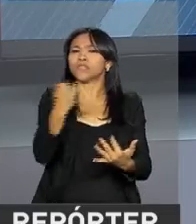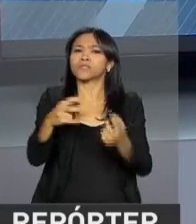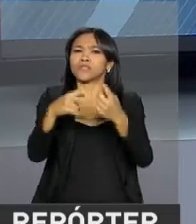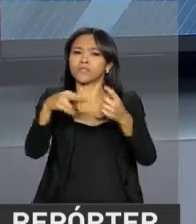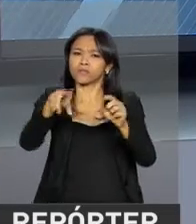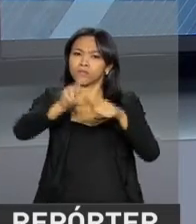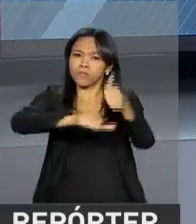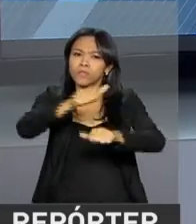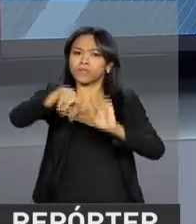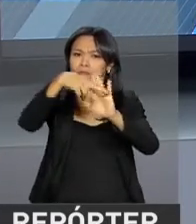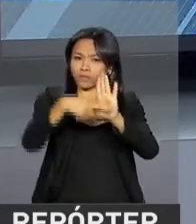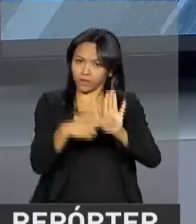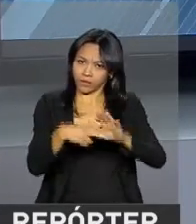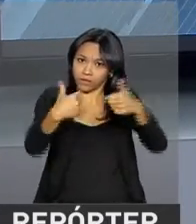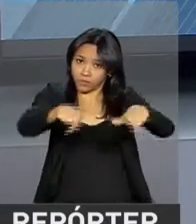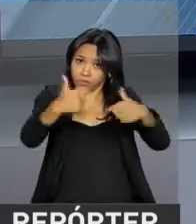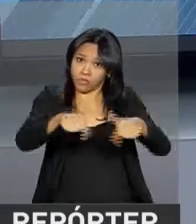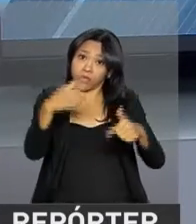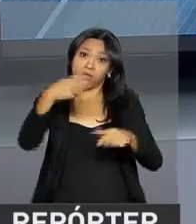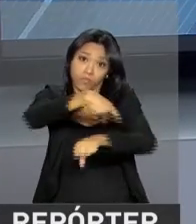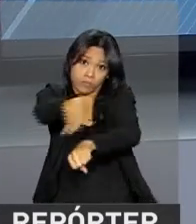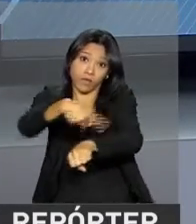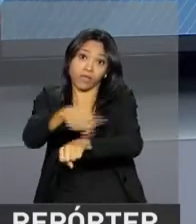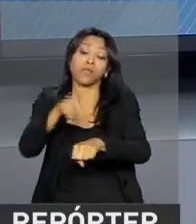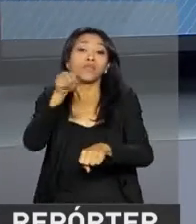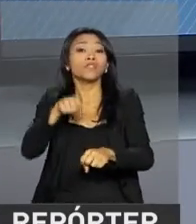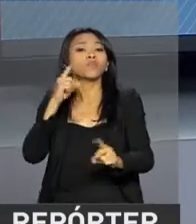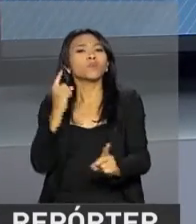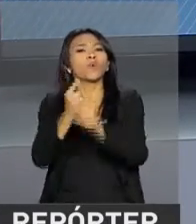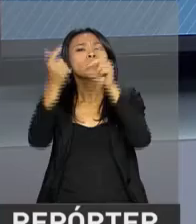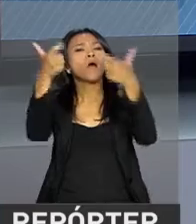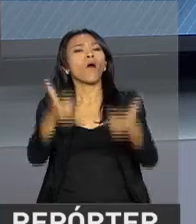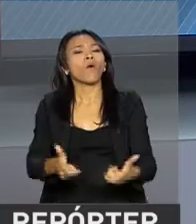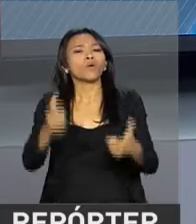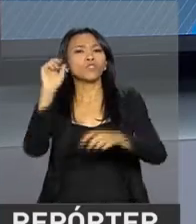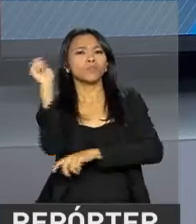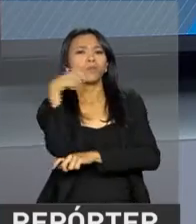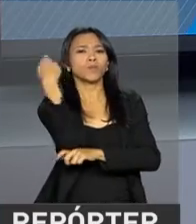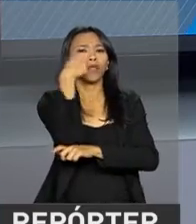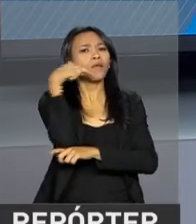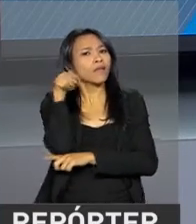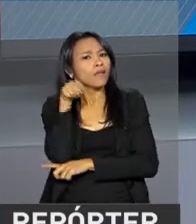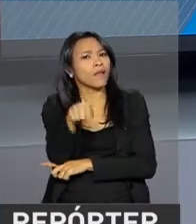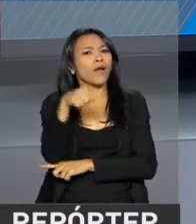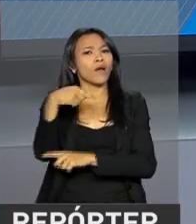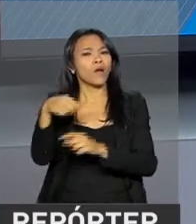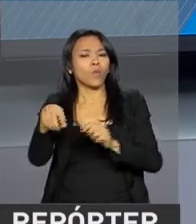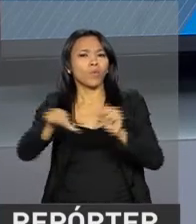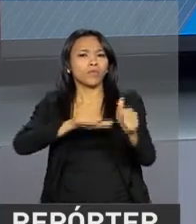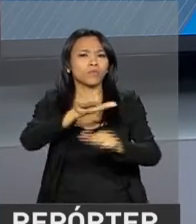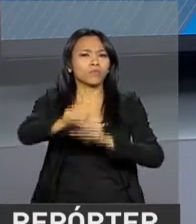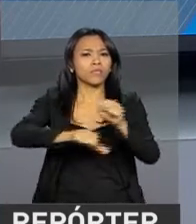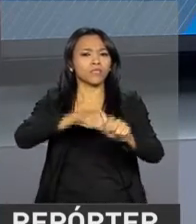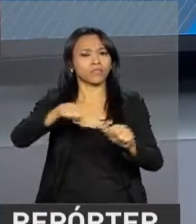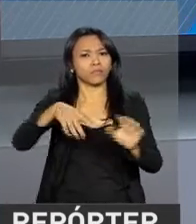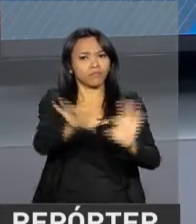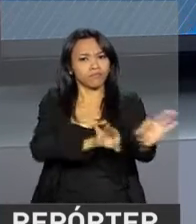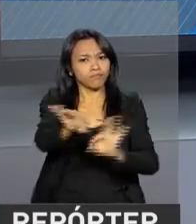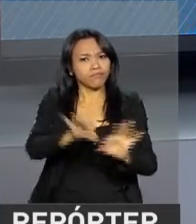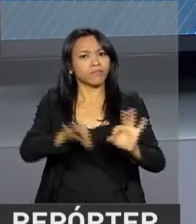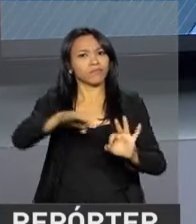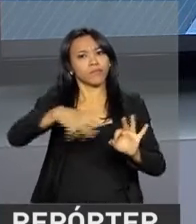para o país. A afirmação foi feita durante encontro em Porto Alegre, que tratou das mudanças planejadas para a área de saúde com